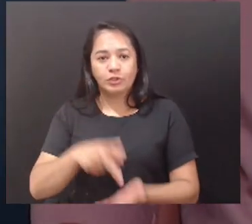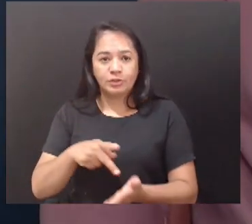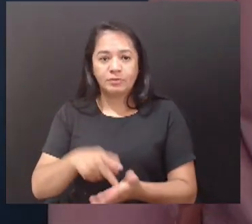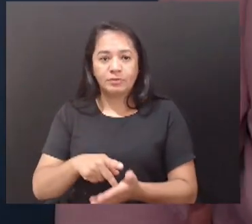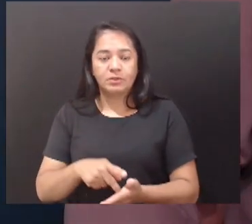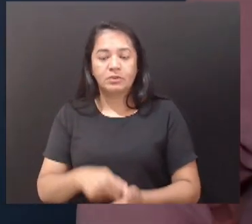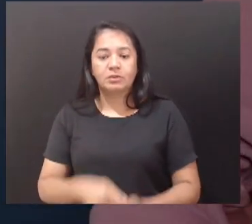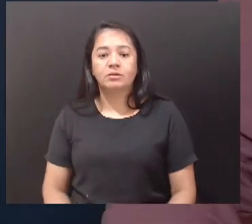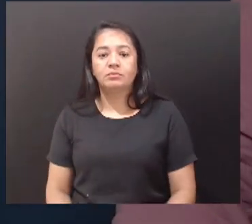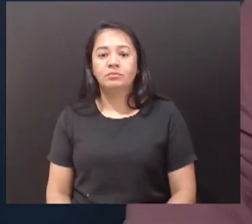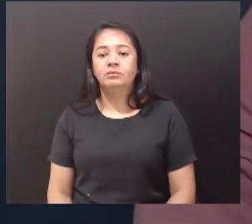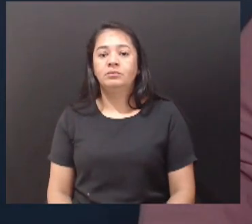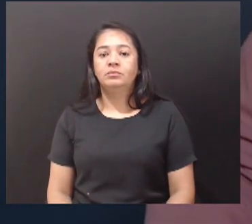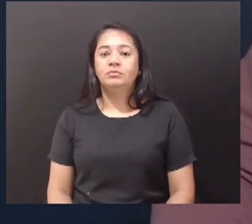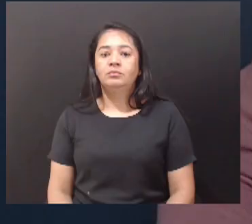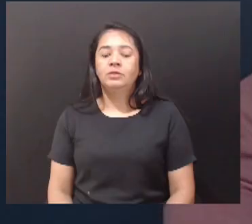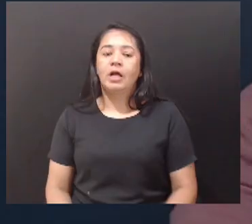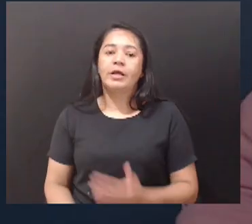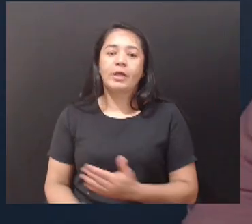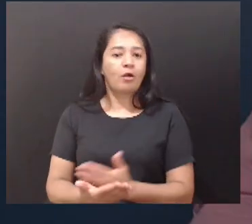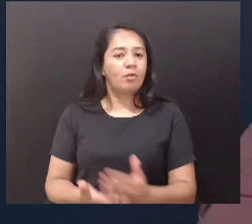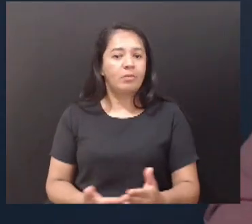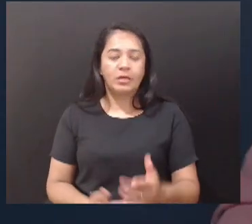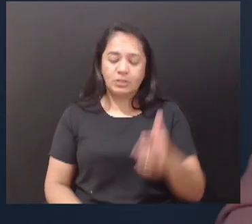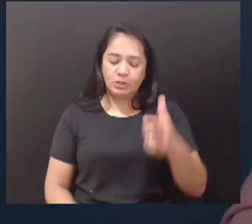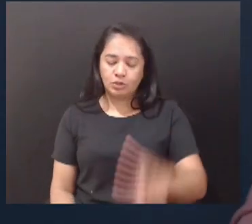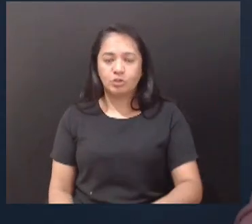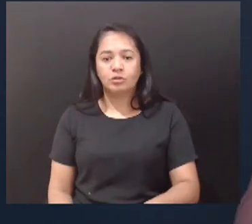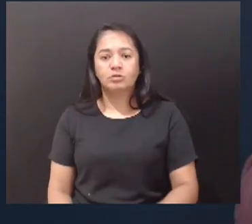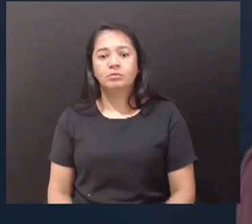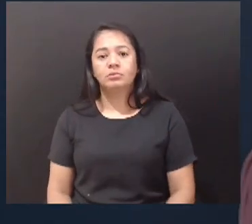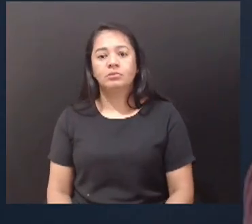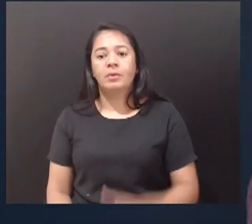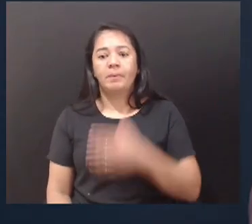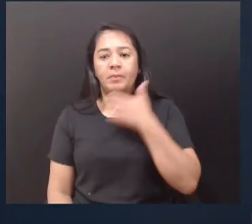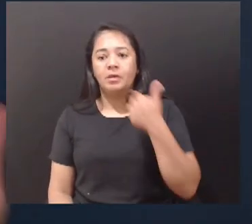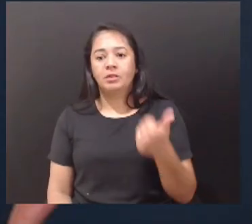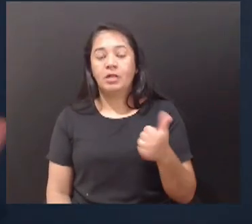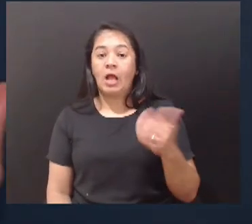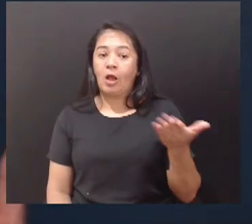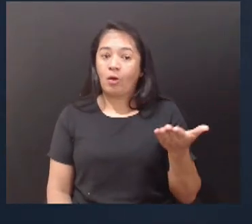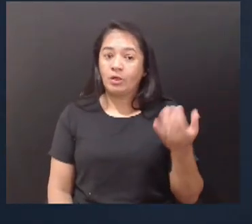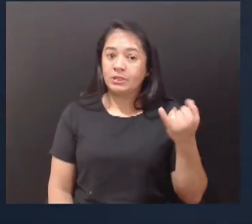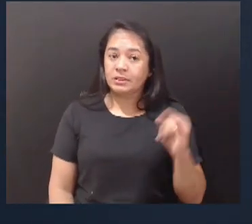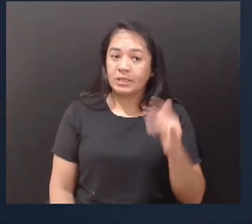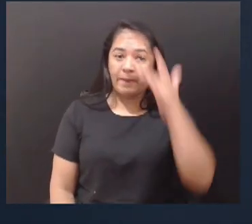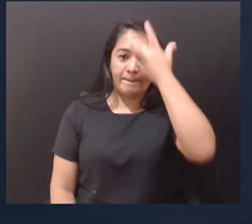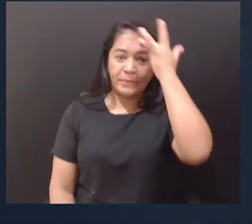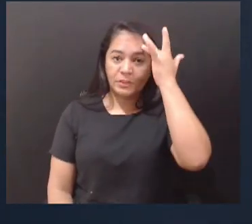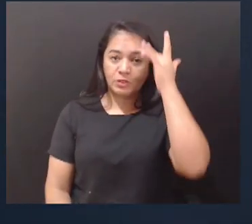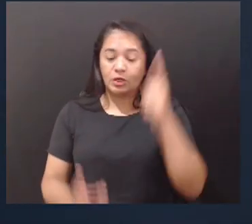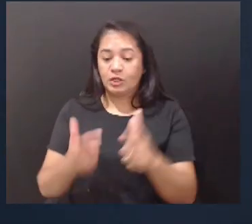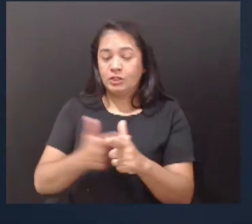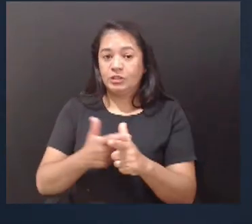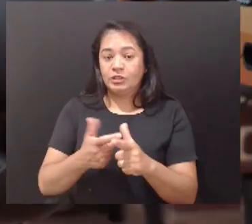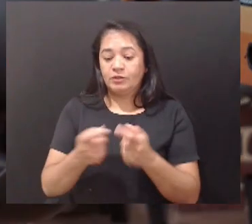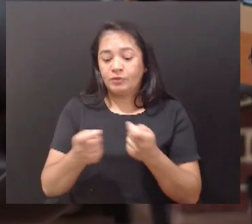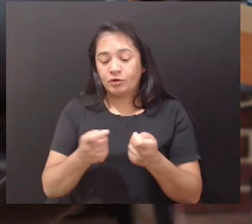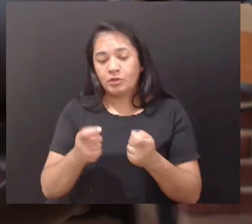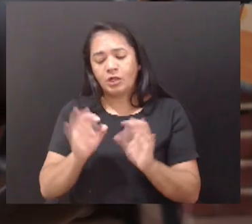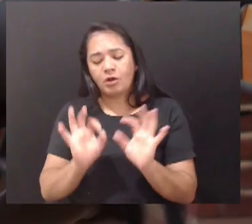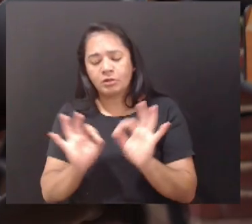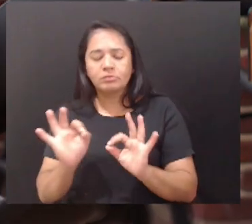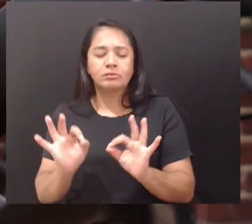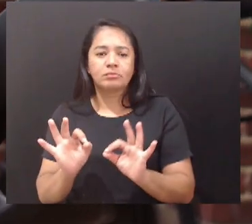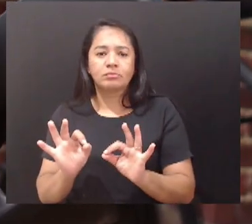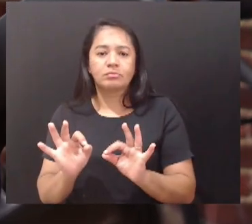seu nome e começar do zero. Se torna realmente melhor. Agora, num caso de uma pessoa que está com uma dívida mais controlada, mais organizada, eu